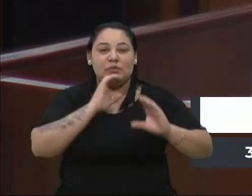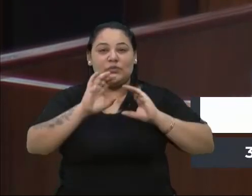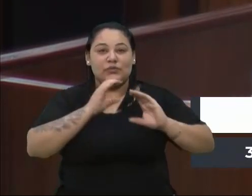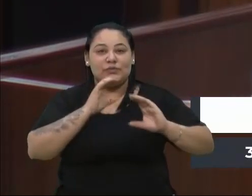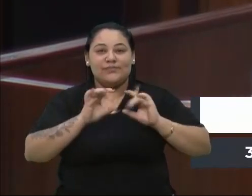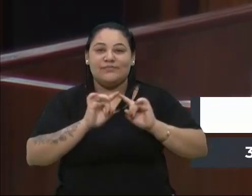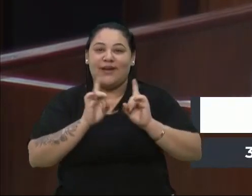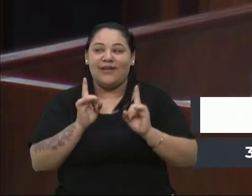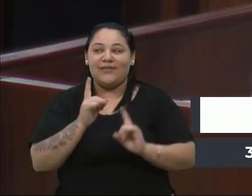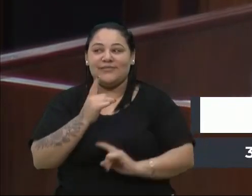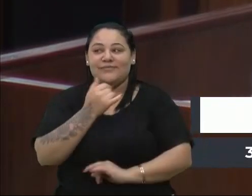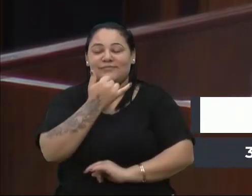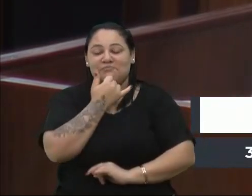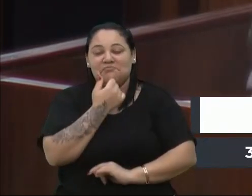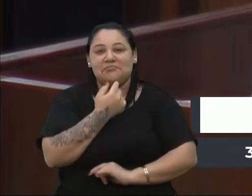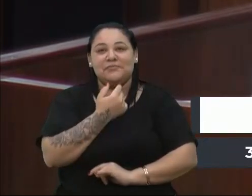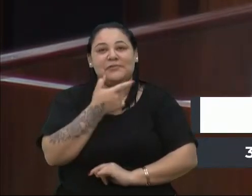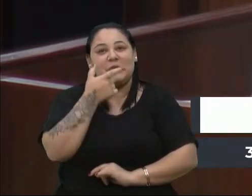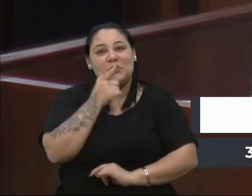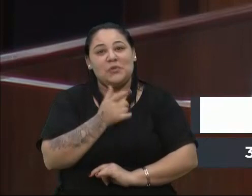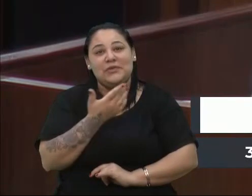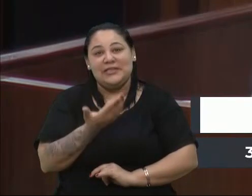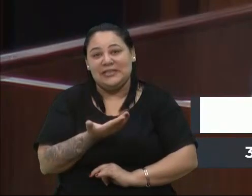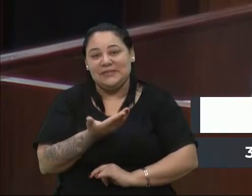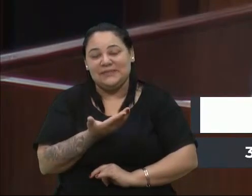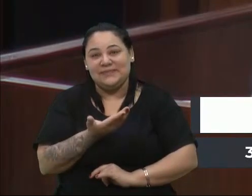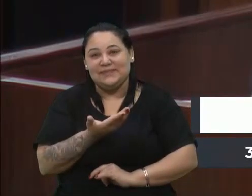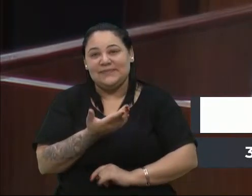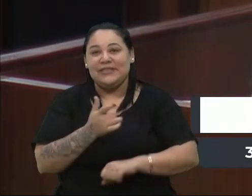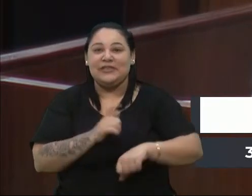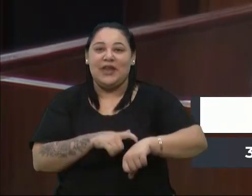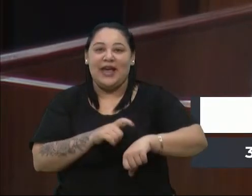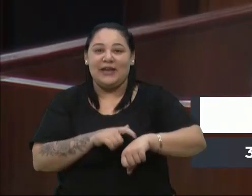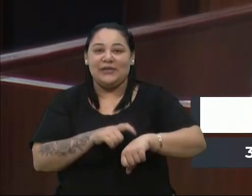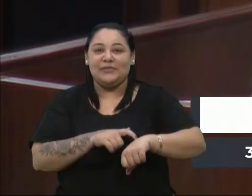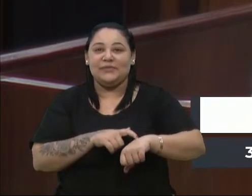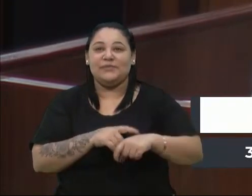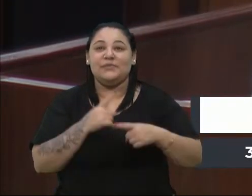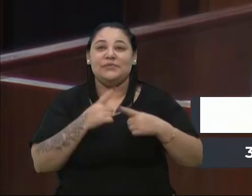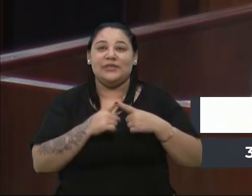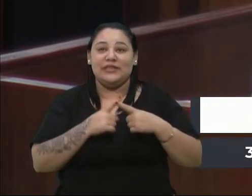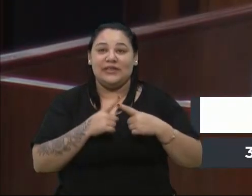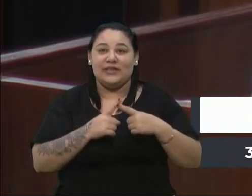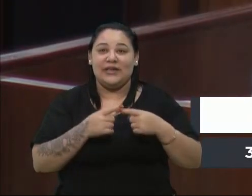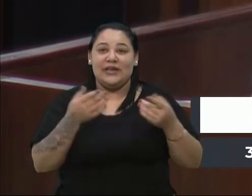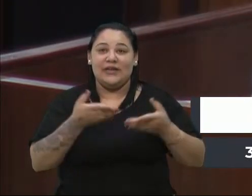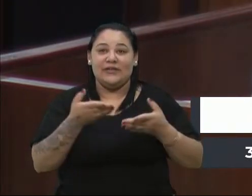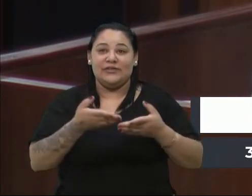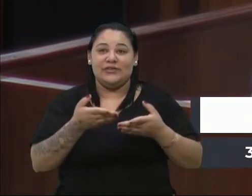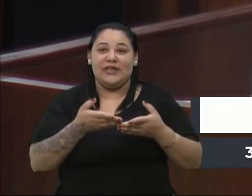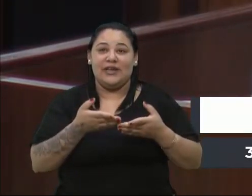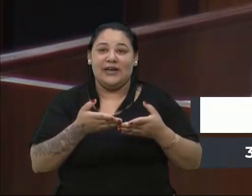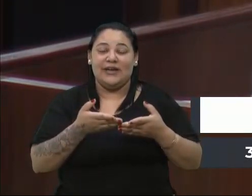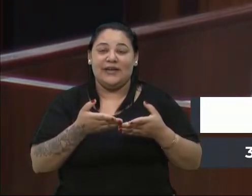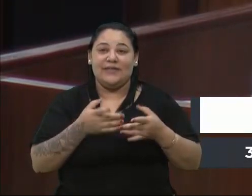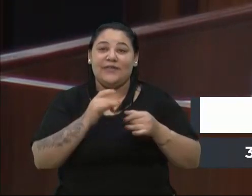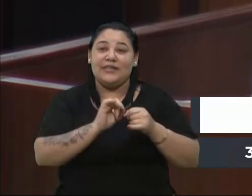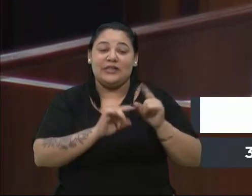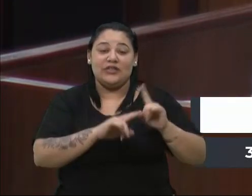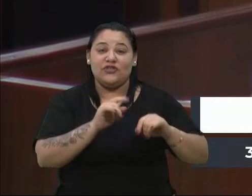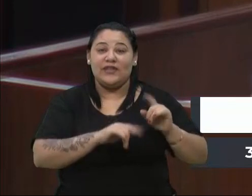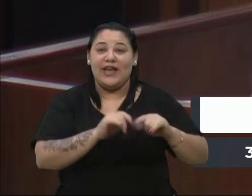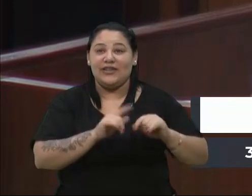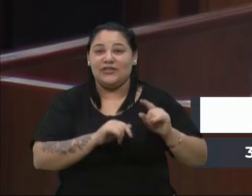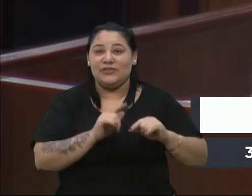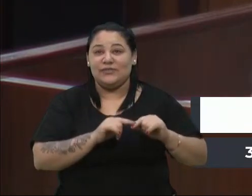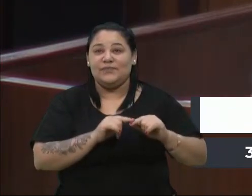possível trazê-los neste horário para uma apresentação ao vivo, porque estamos no meio das funções de estreia do concerto